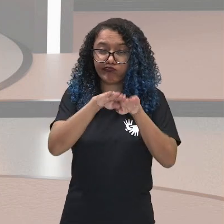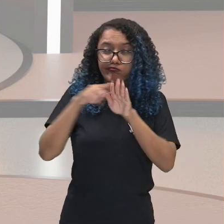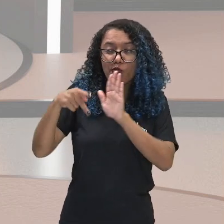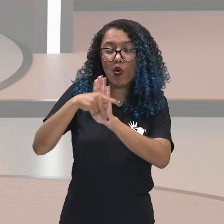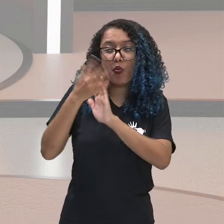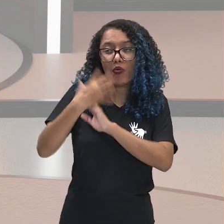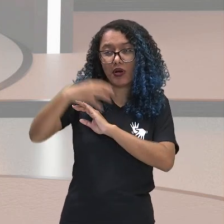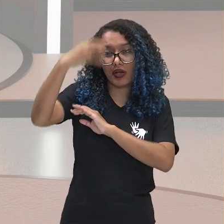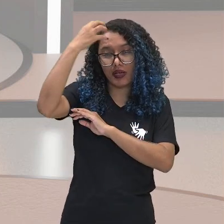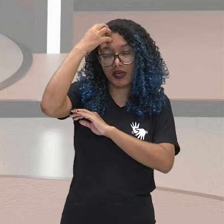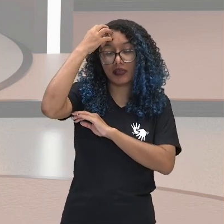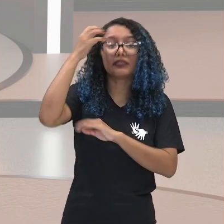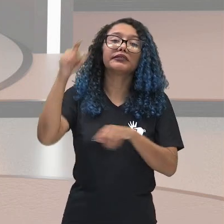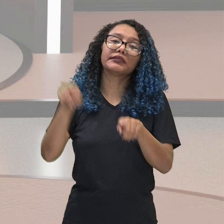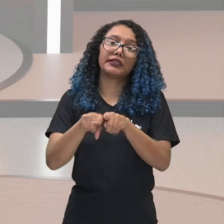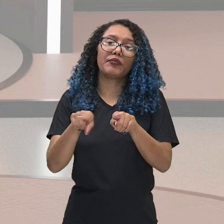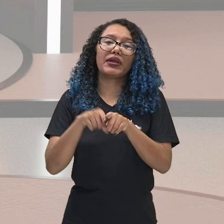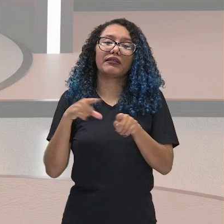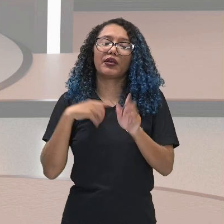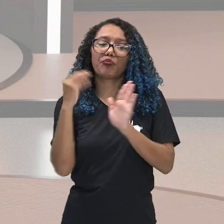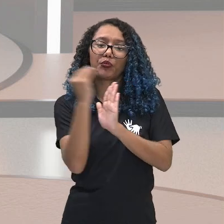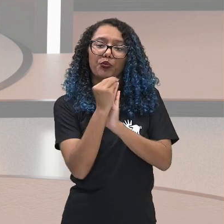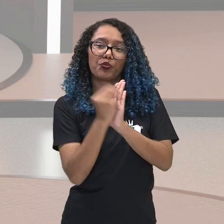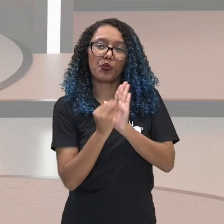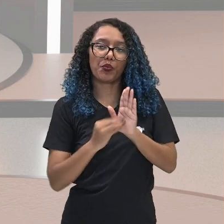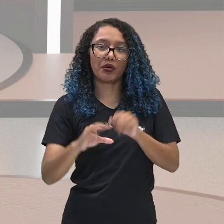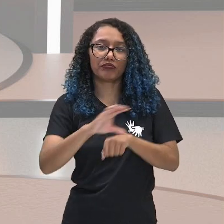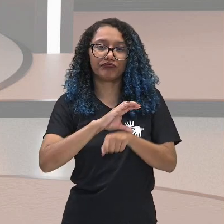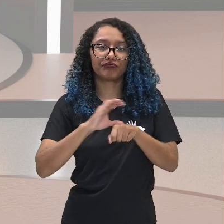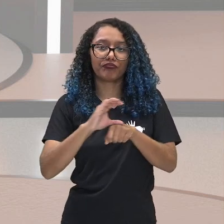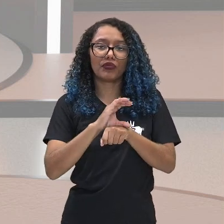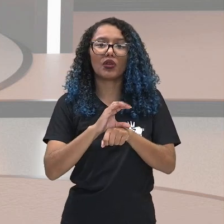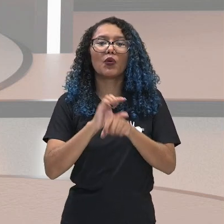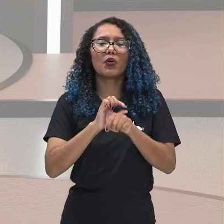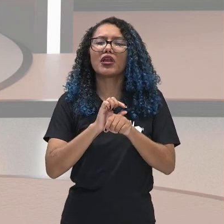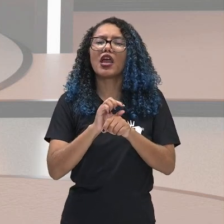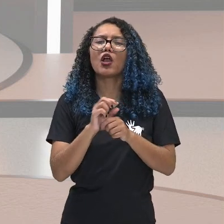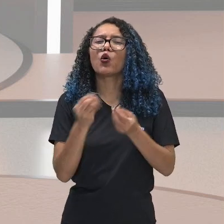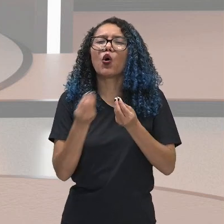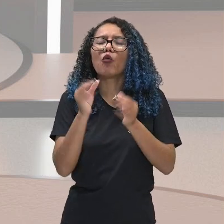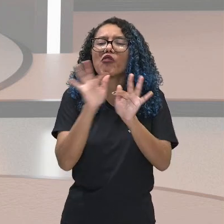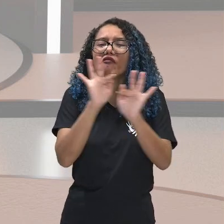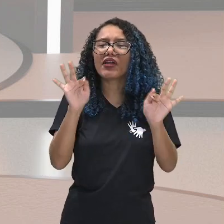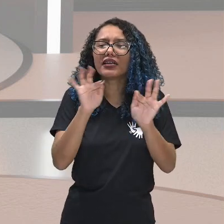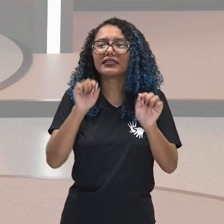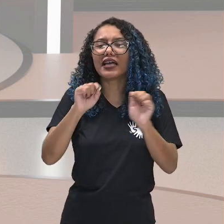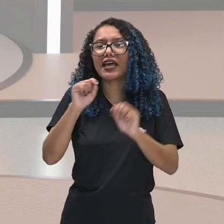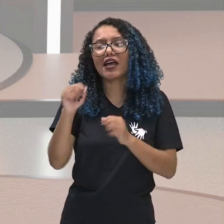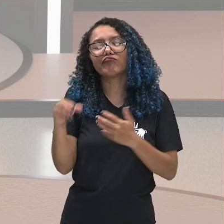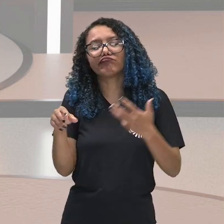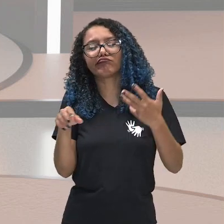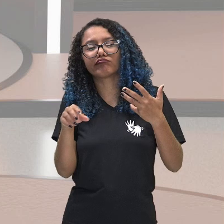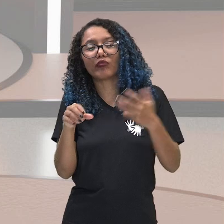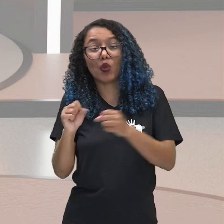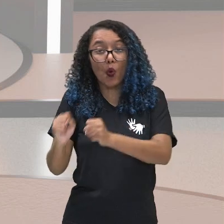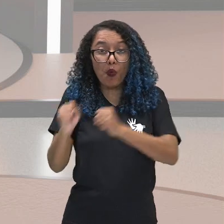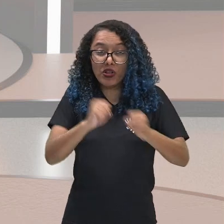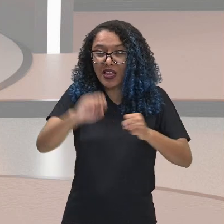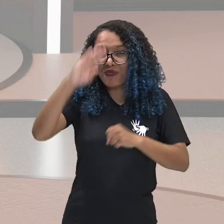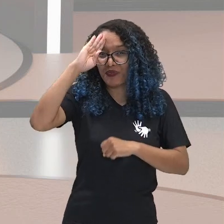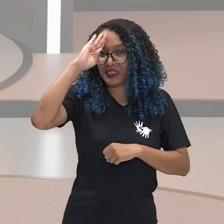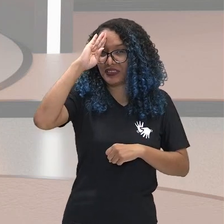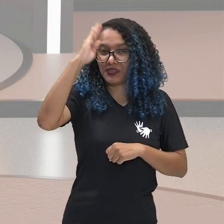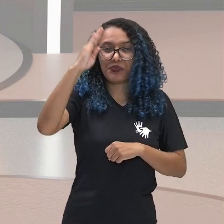definido pela Constituição como a chave mestra de toda a organização política.